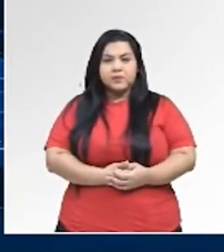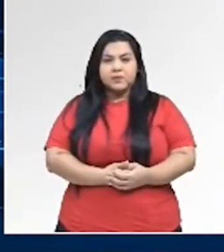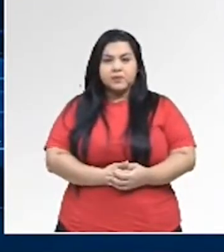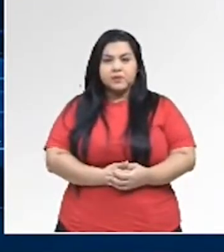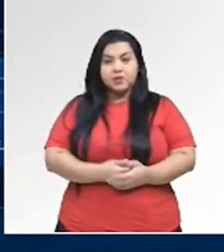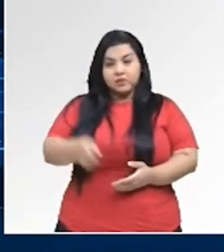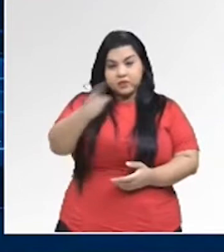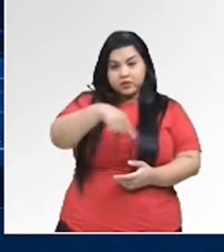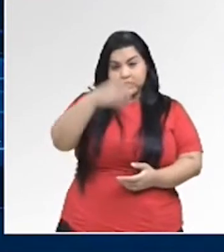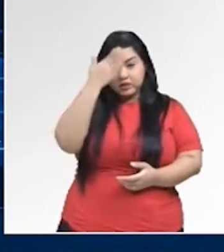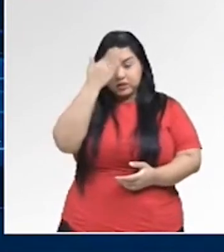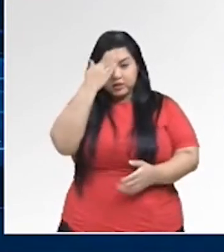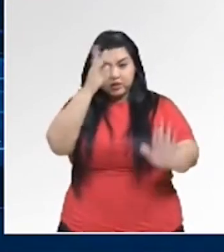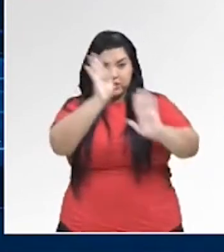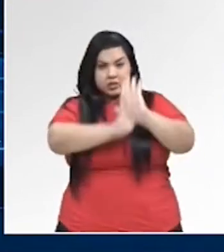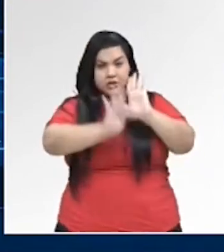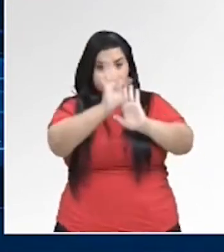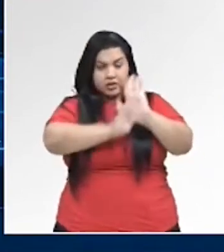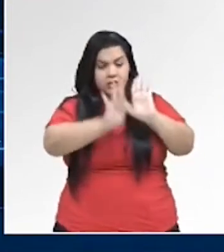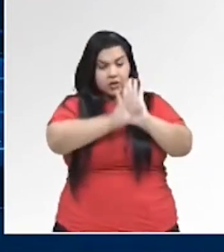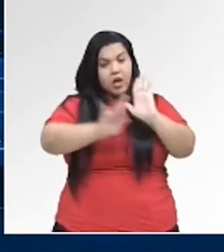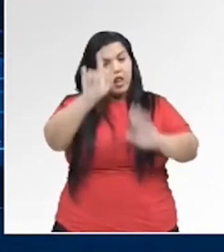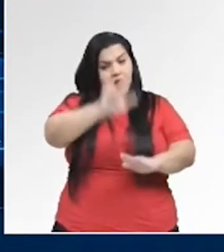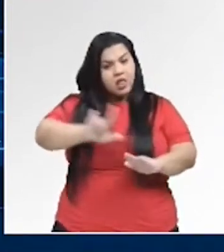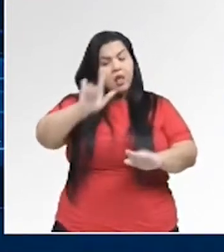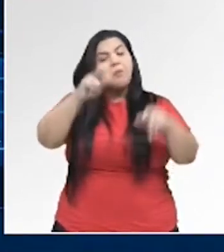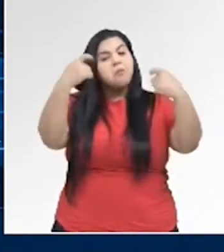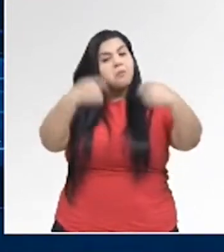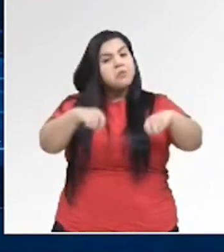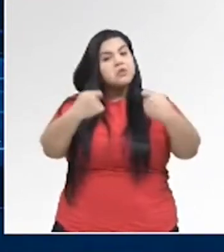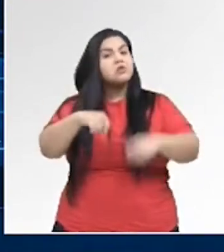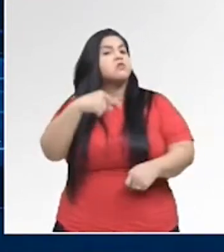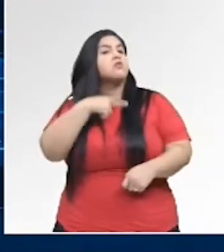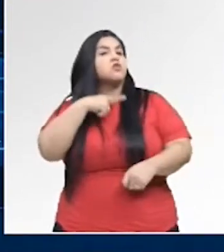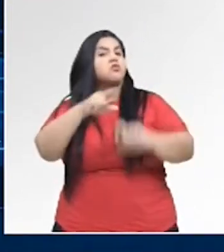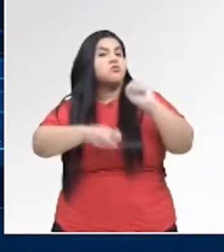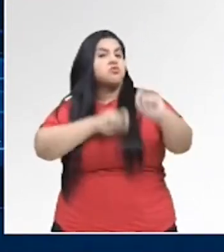Você sabia que um texto, para ser literário, apresenta